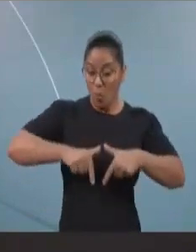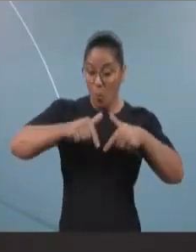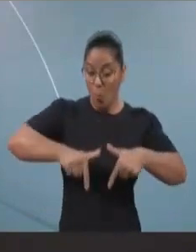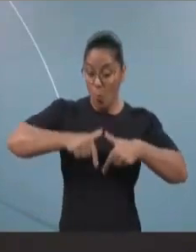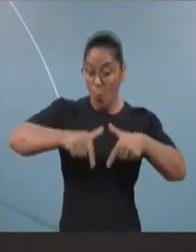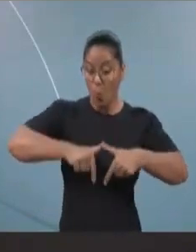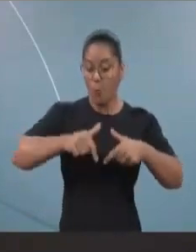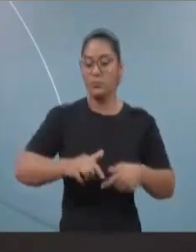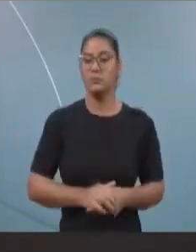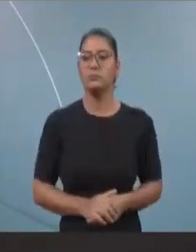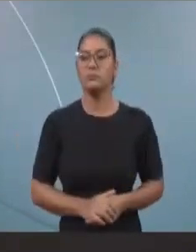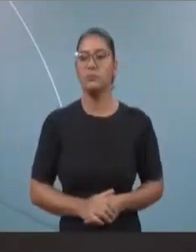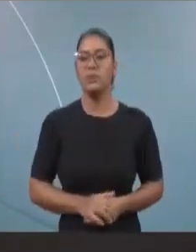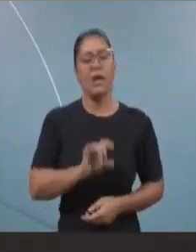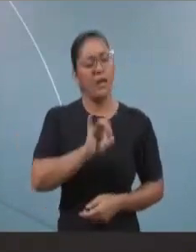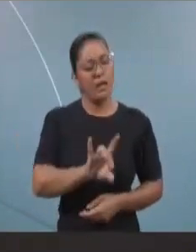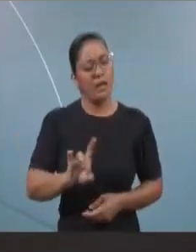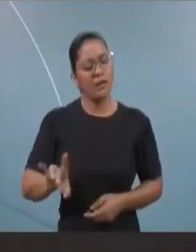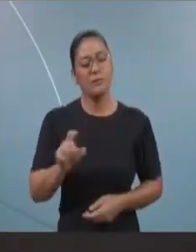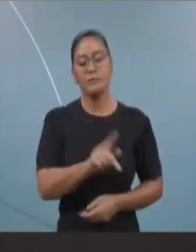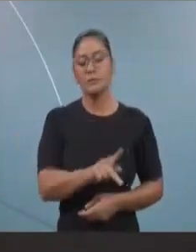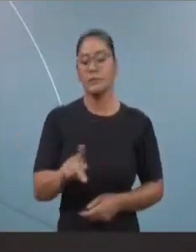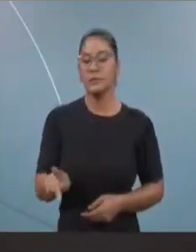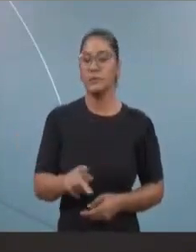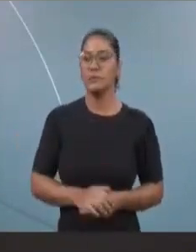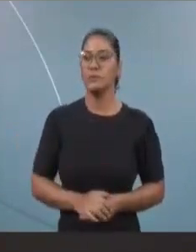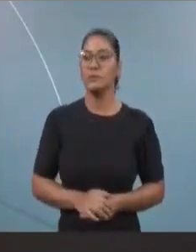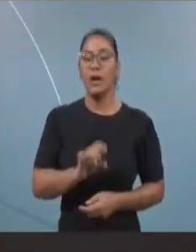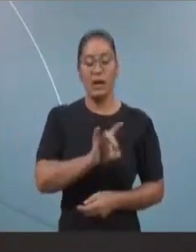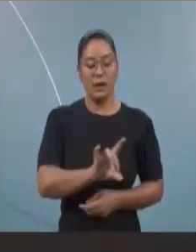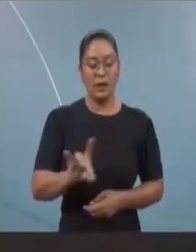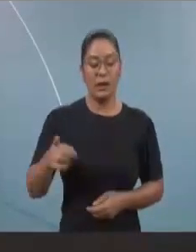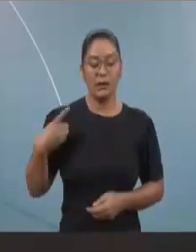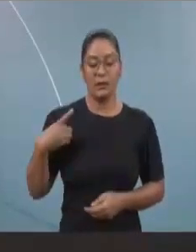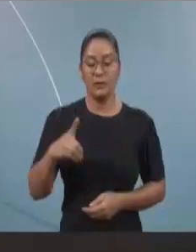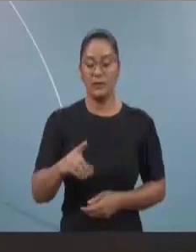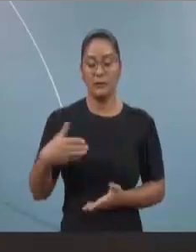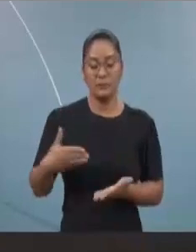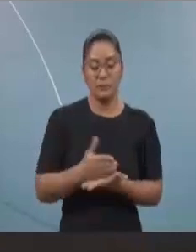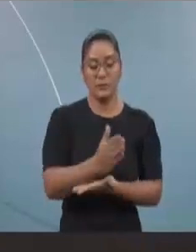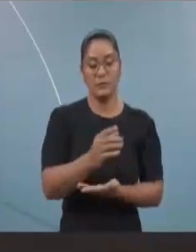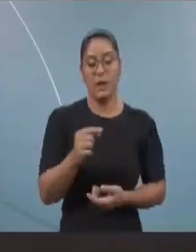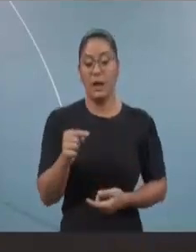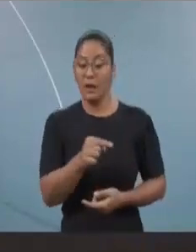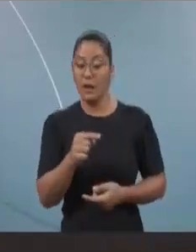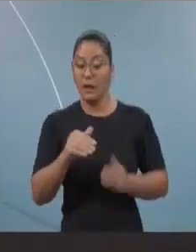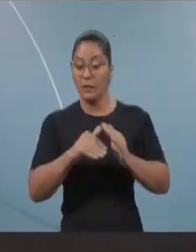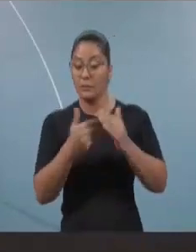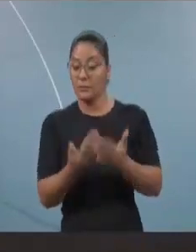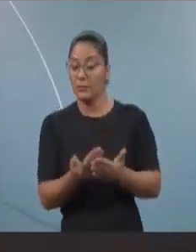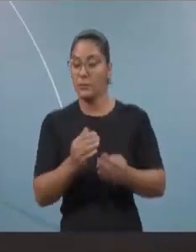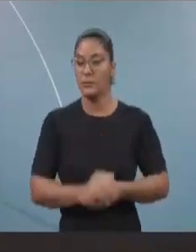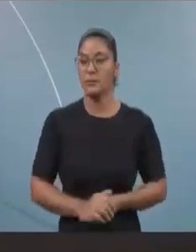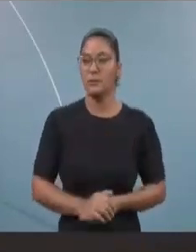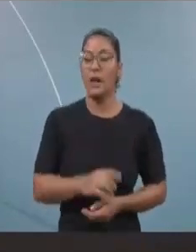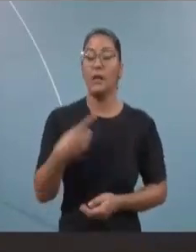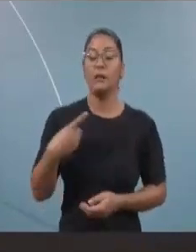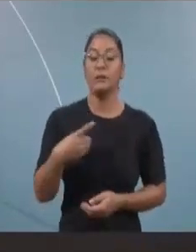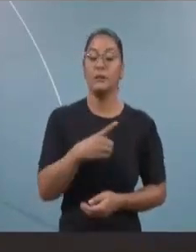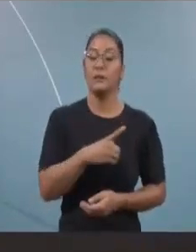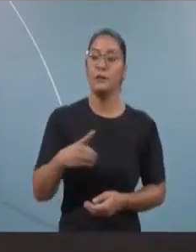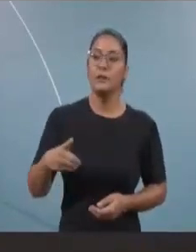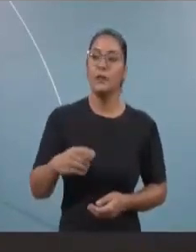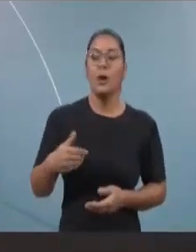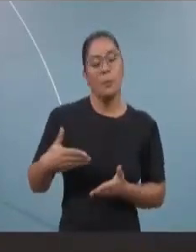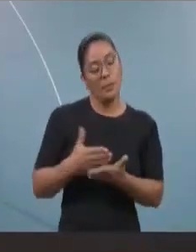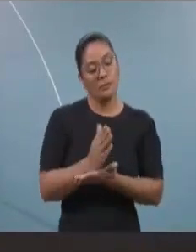intensa de cada professor de cada diretor que passou pela aquela escola diretoras que passaram